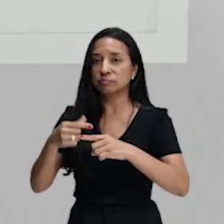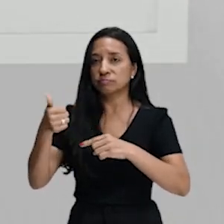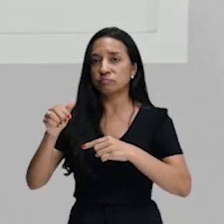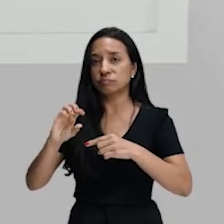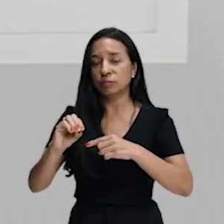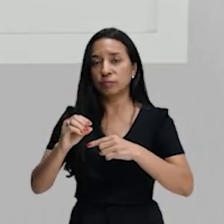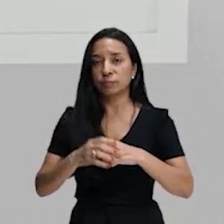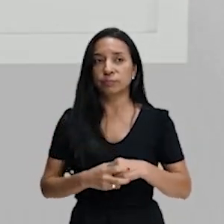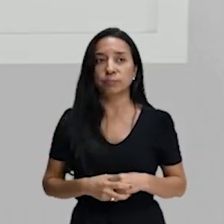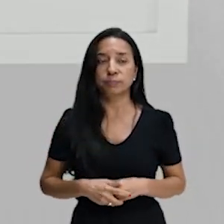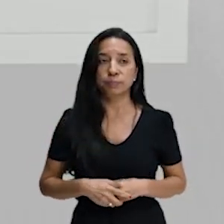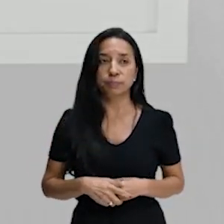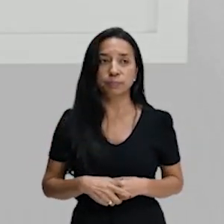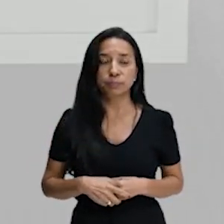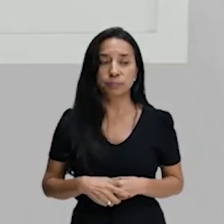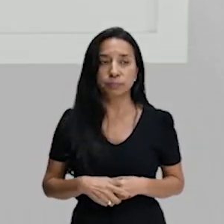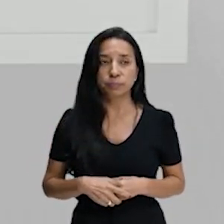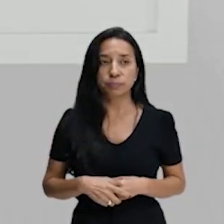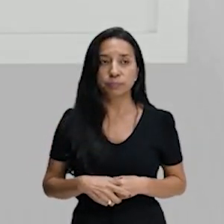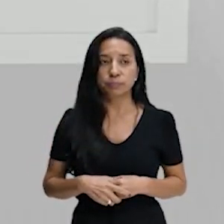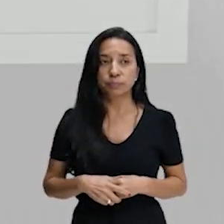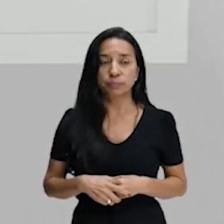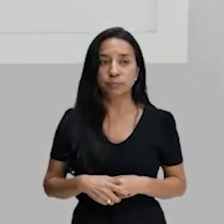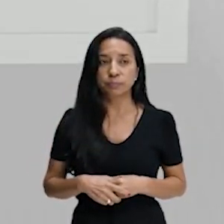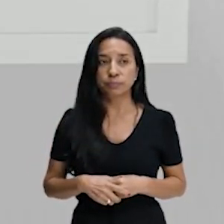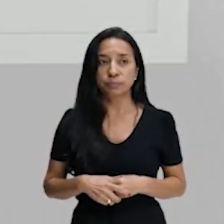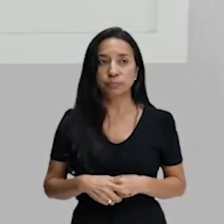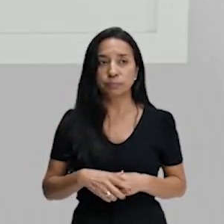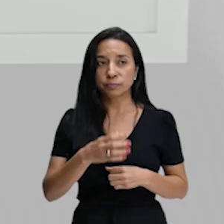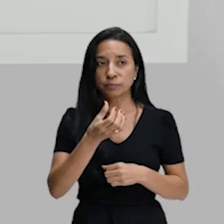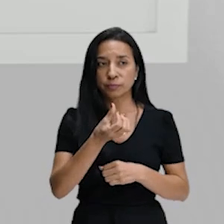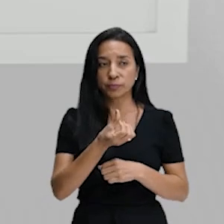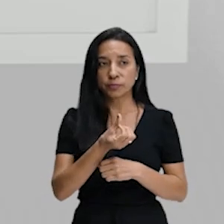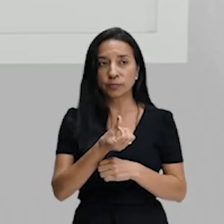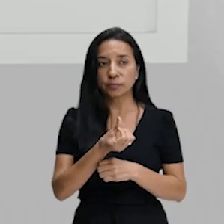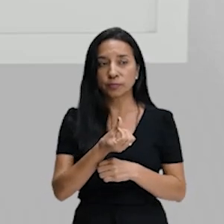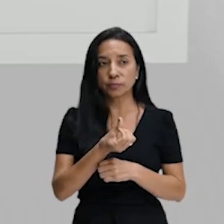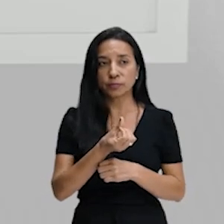Certo? Então, mesmo que 6